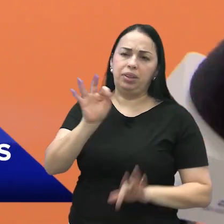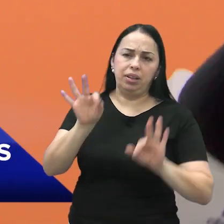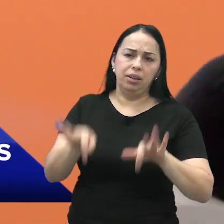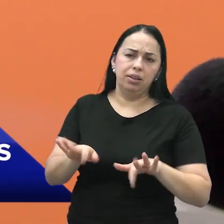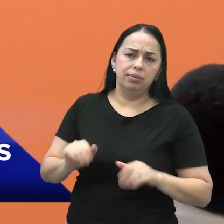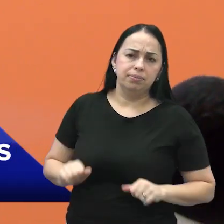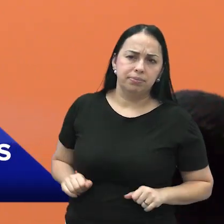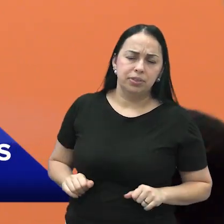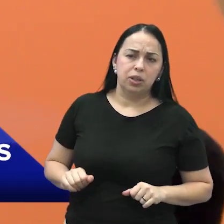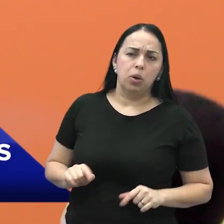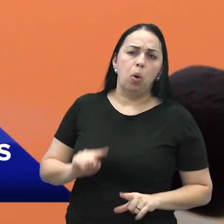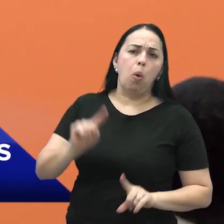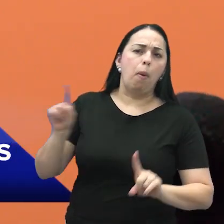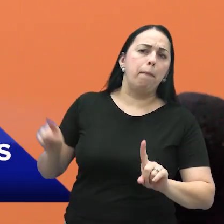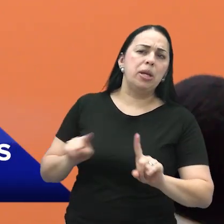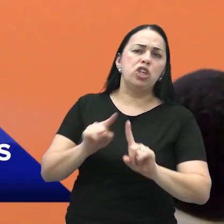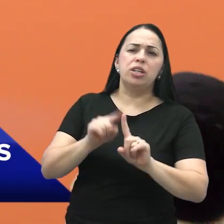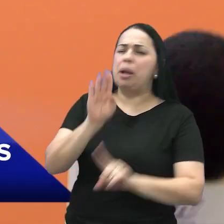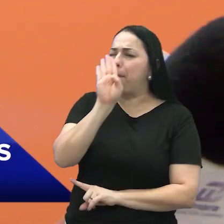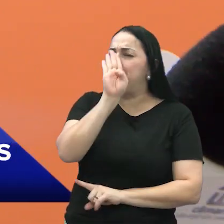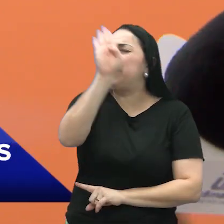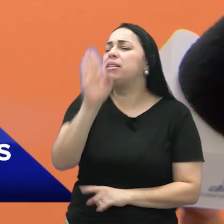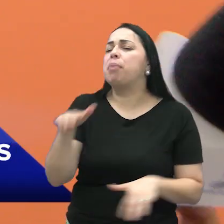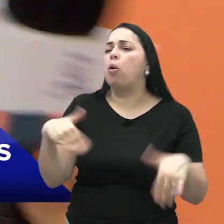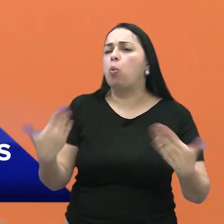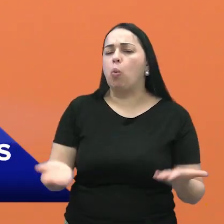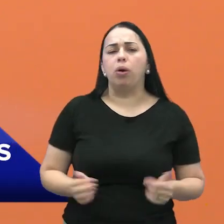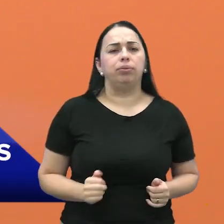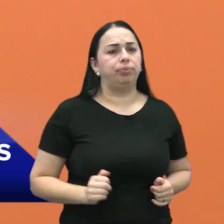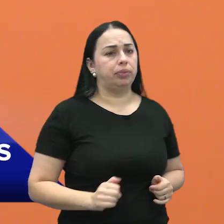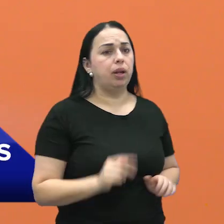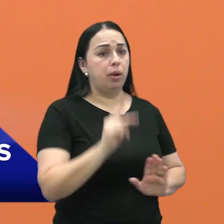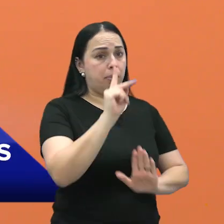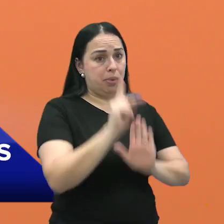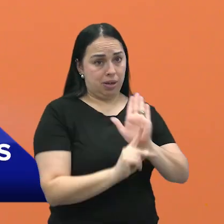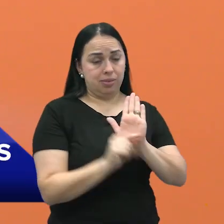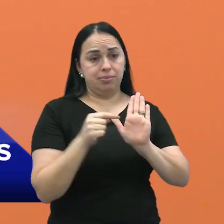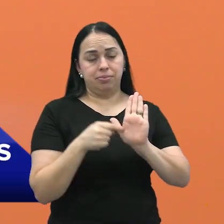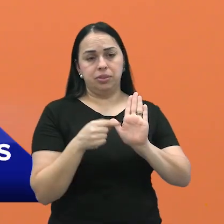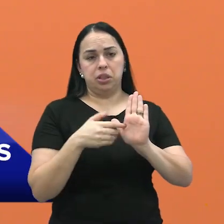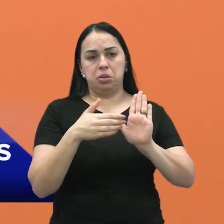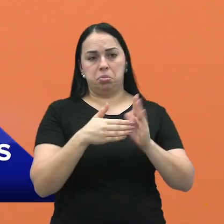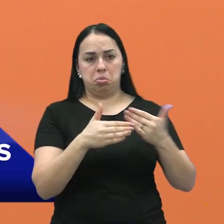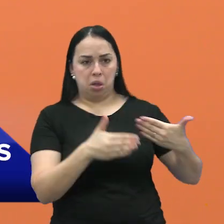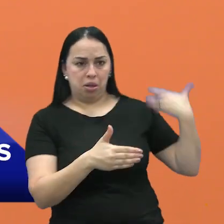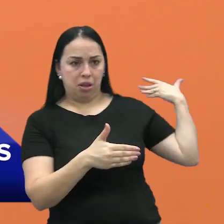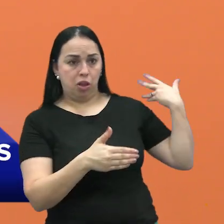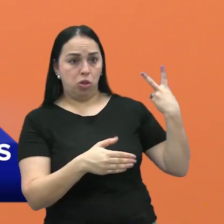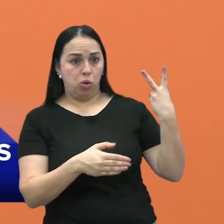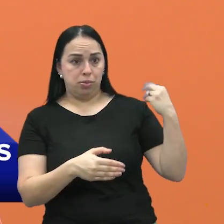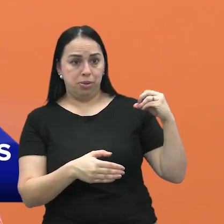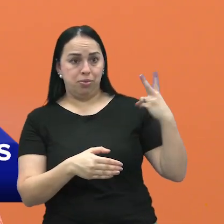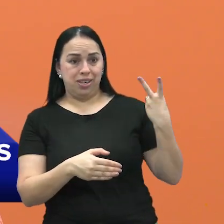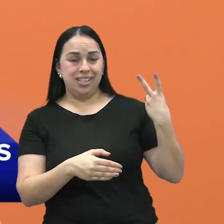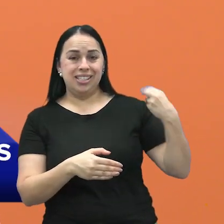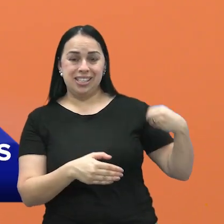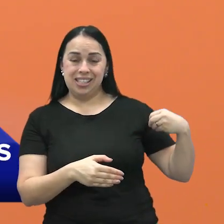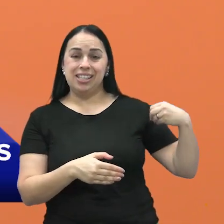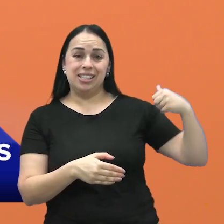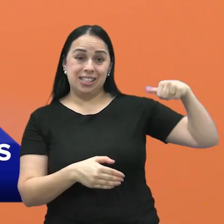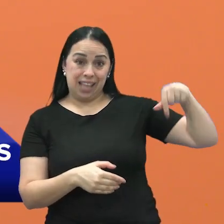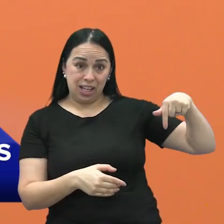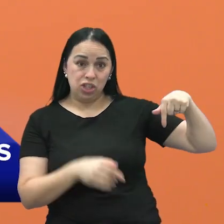finalizar, qual que é o principal objetivo do projeto Decolar? Bom, o programa Decolar, ele existe desde 2007 aqui na